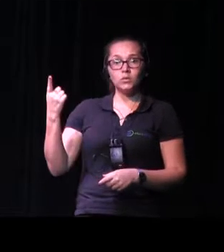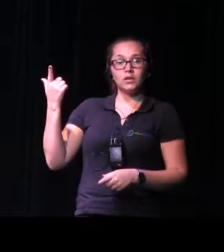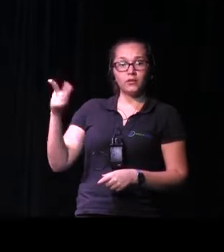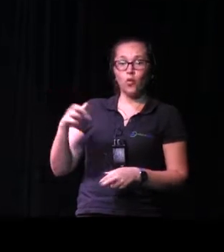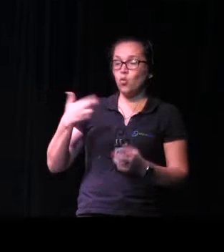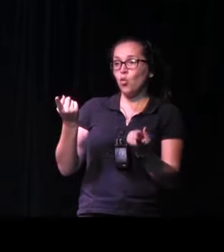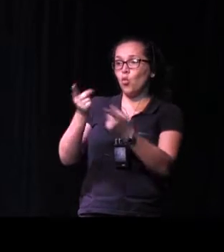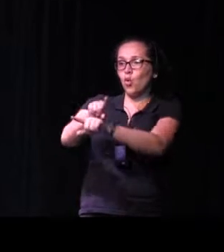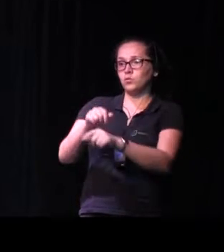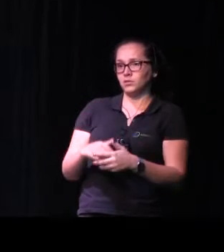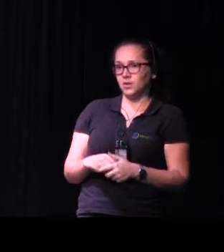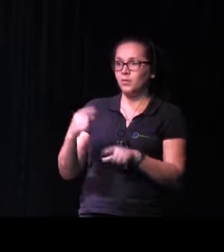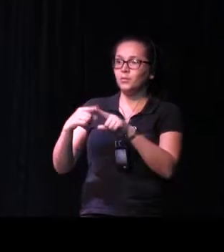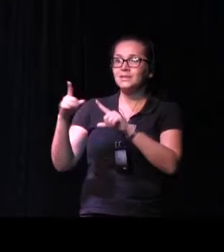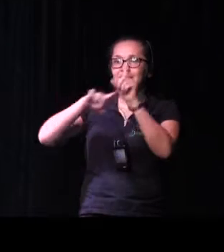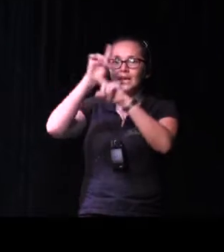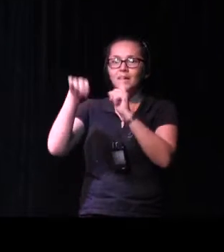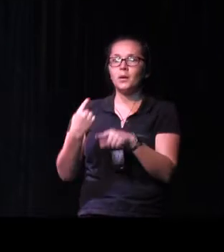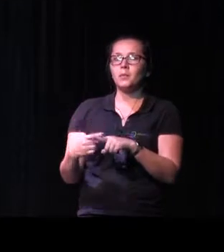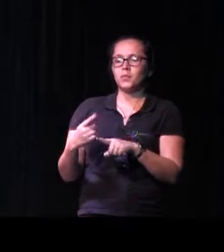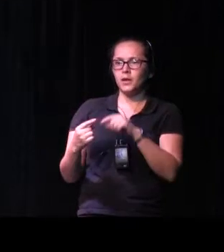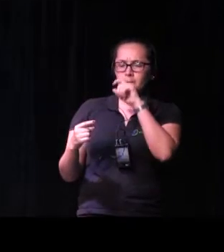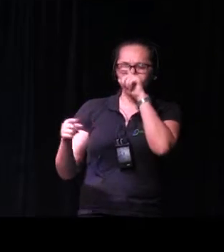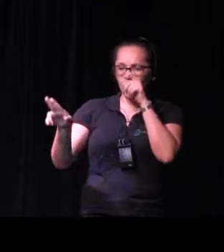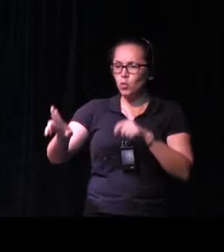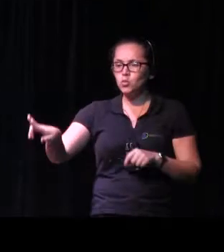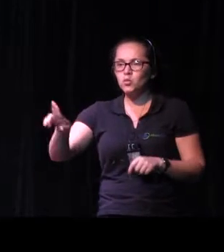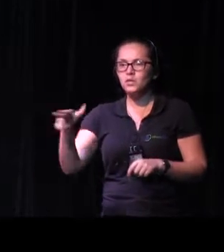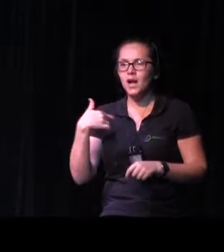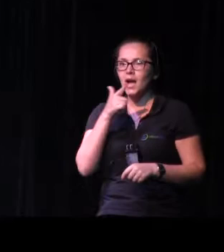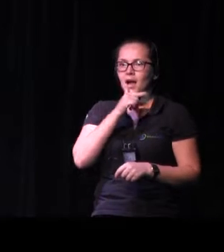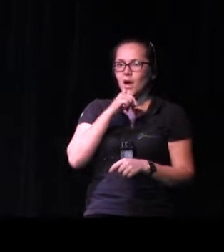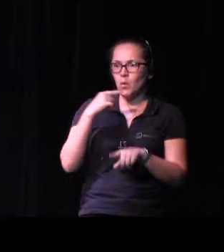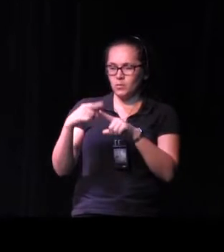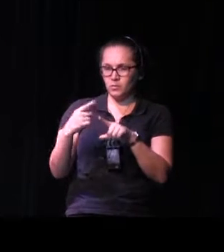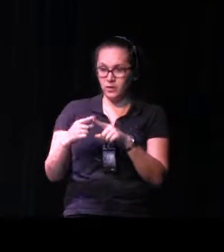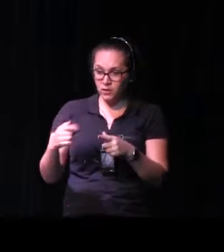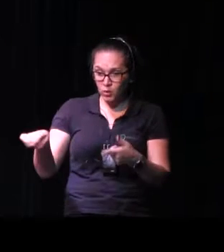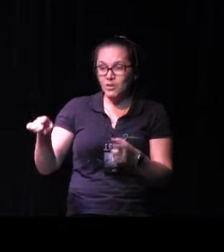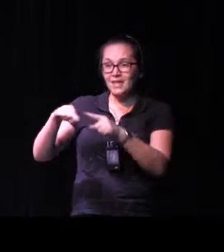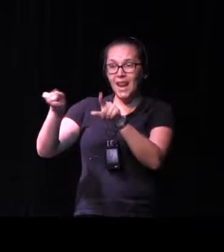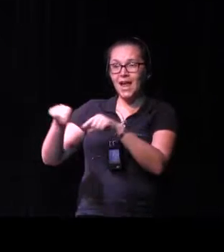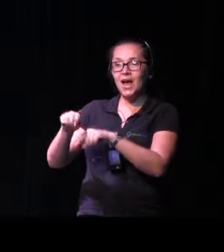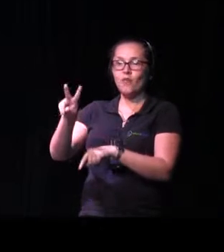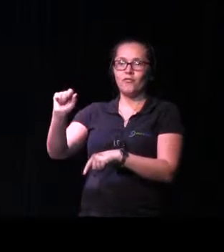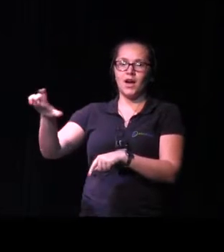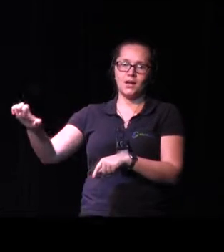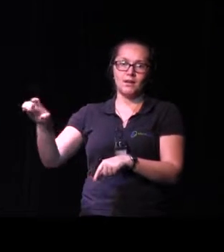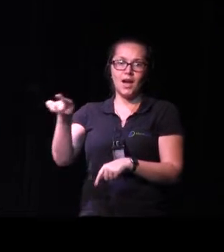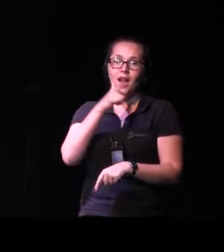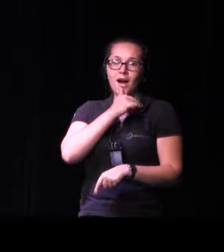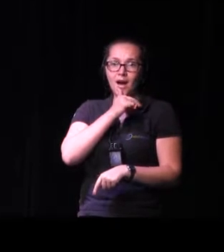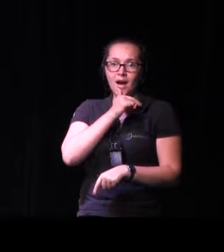utilização. E eu vou totalmente contra essa ideia. E por que a utilização da água? Bom, nós somos